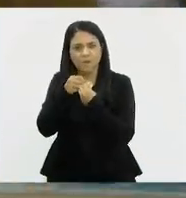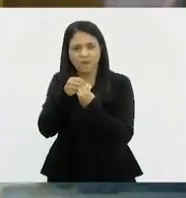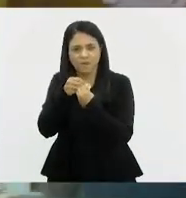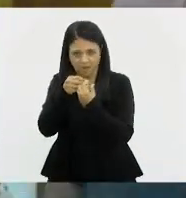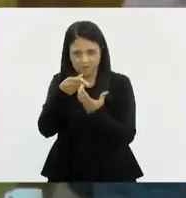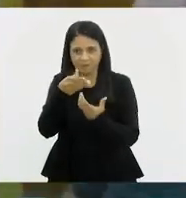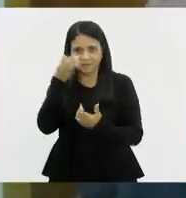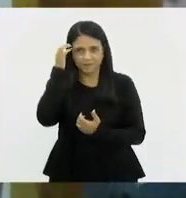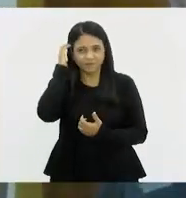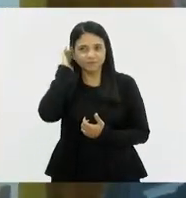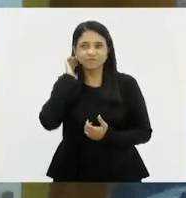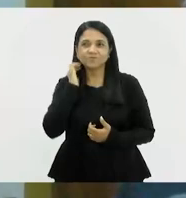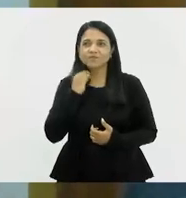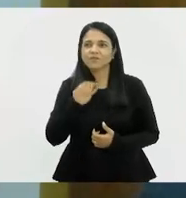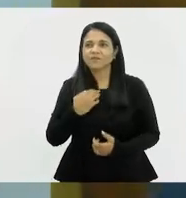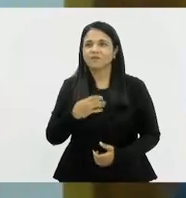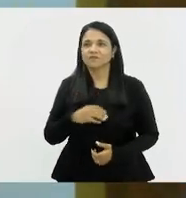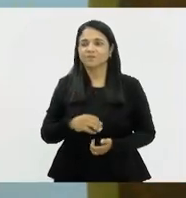Alô?